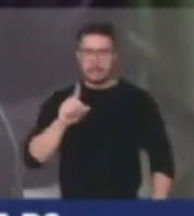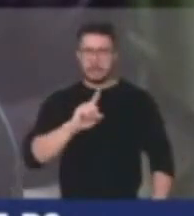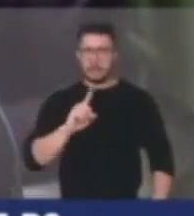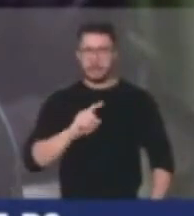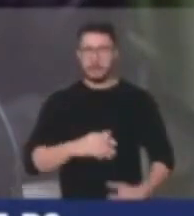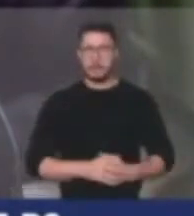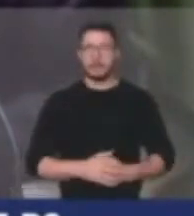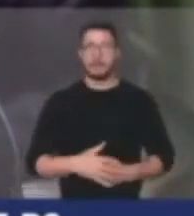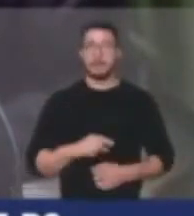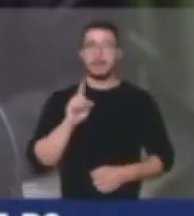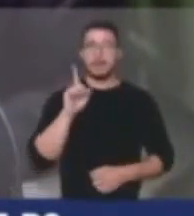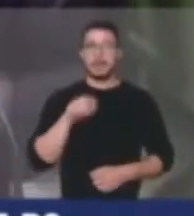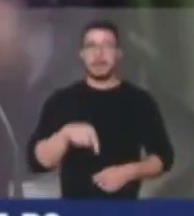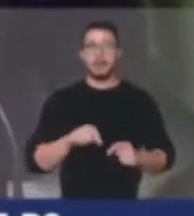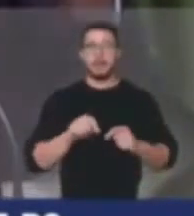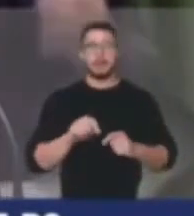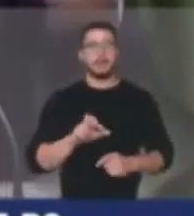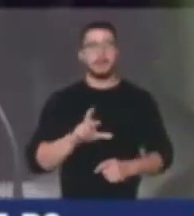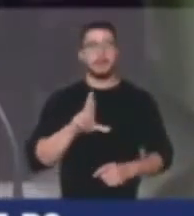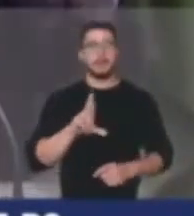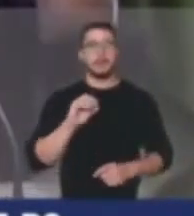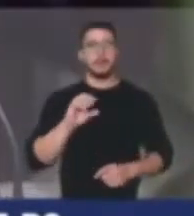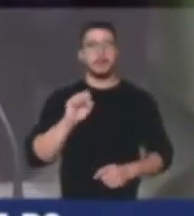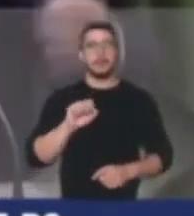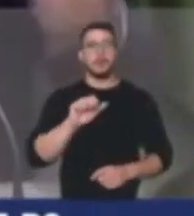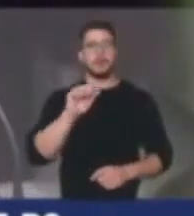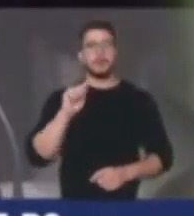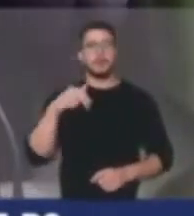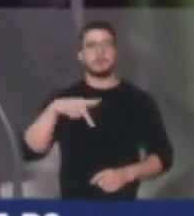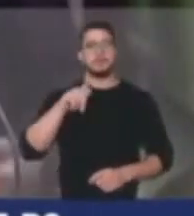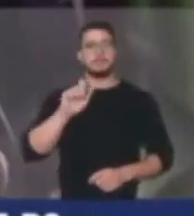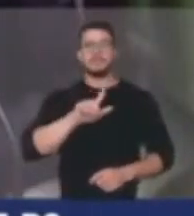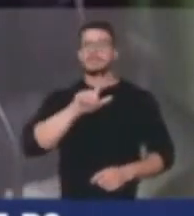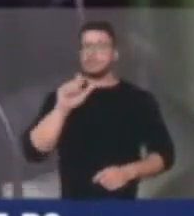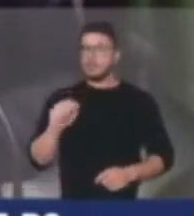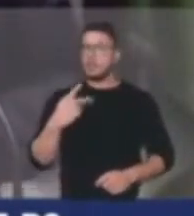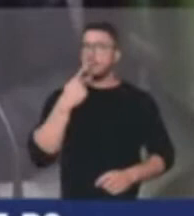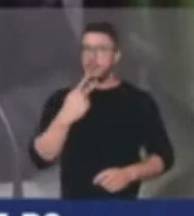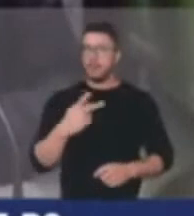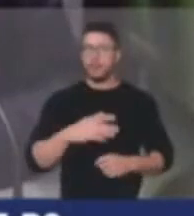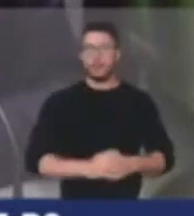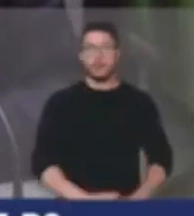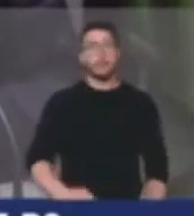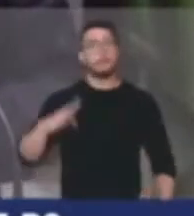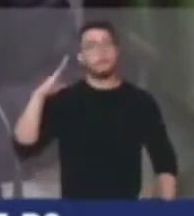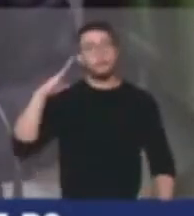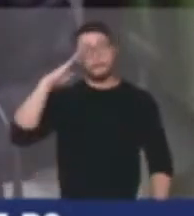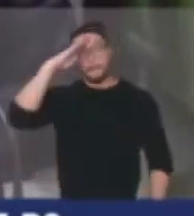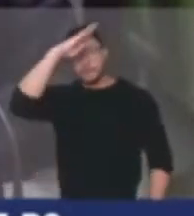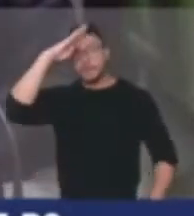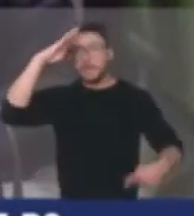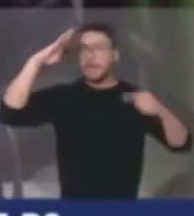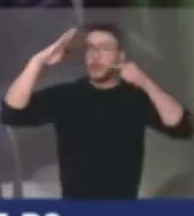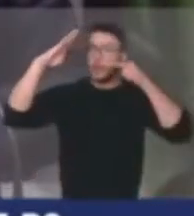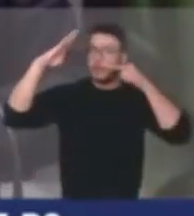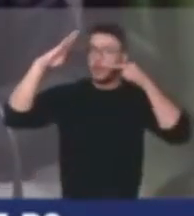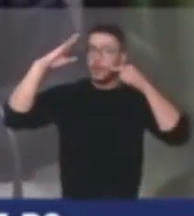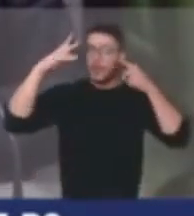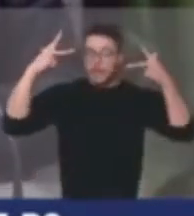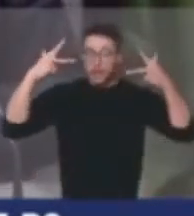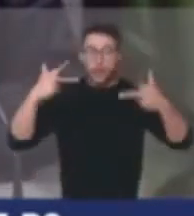da Rosângela. Bolsonaro e Moro são a mesma pessoa, disse isso a esposa do Moro.